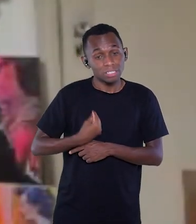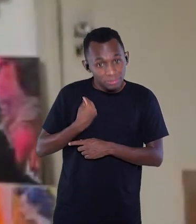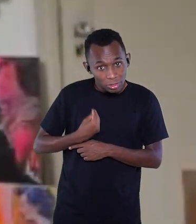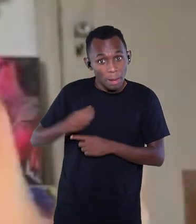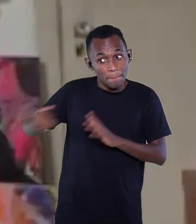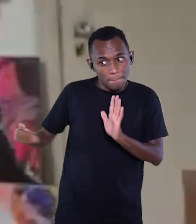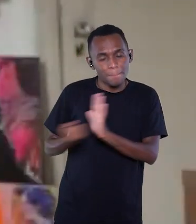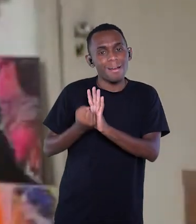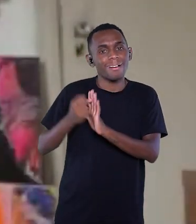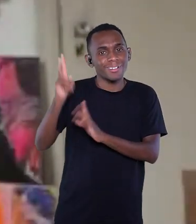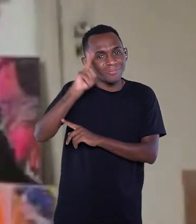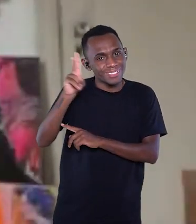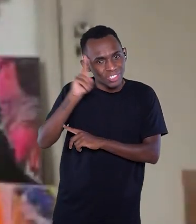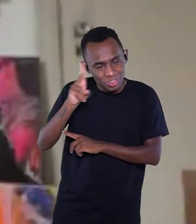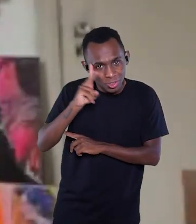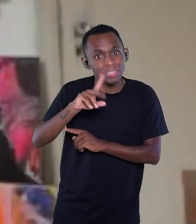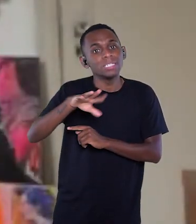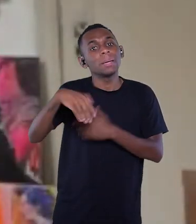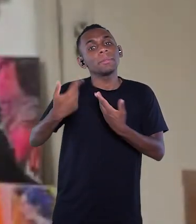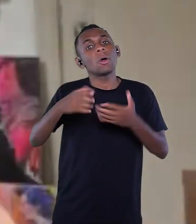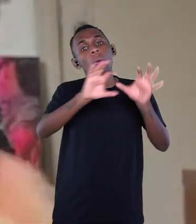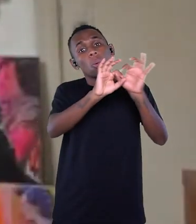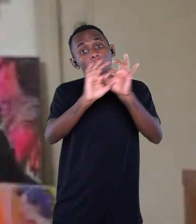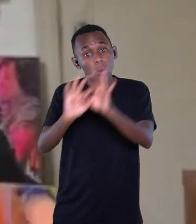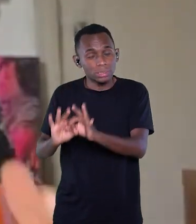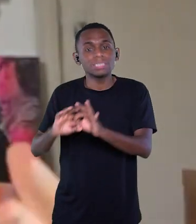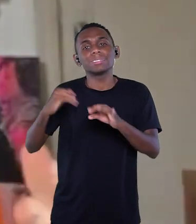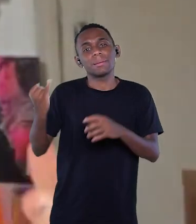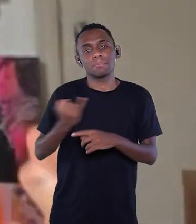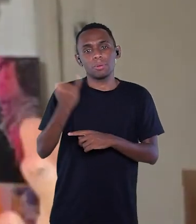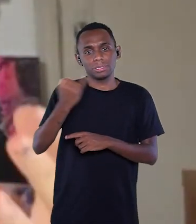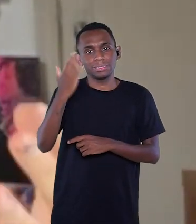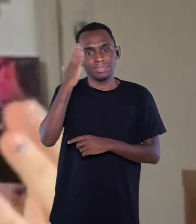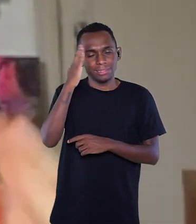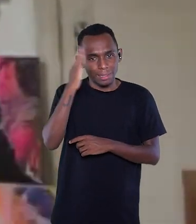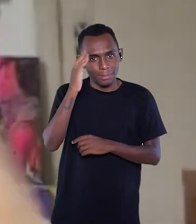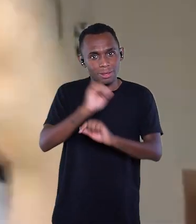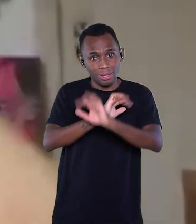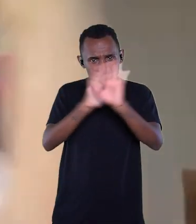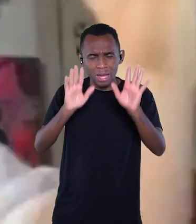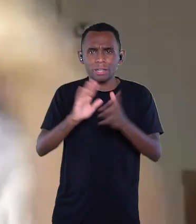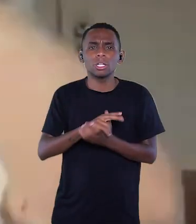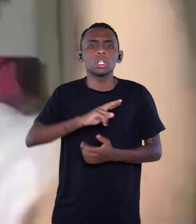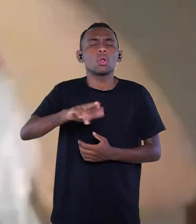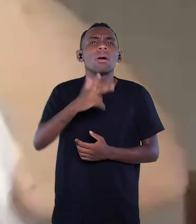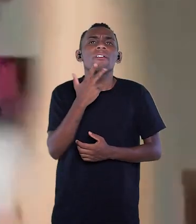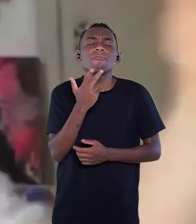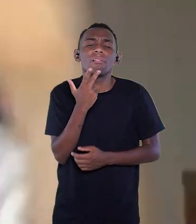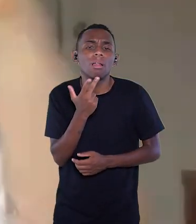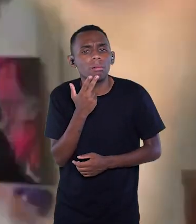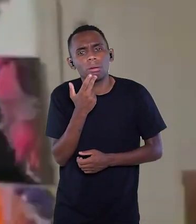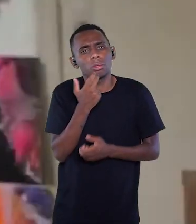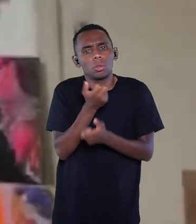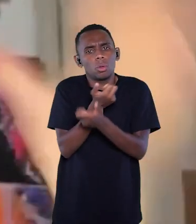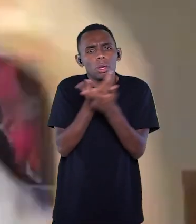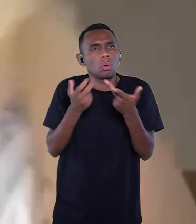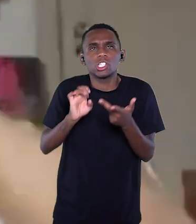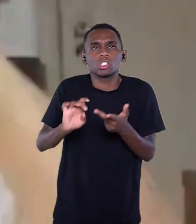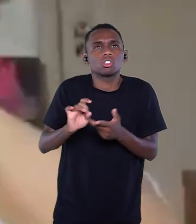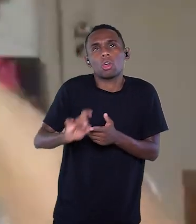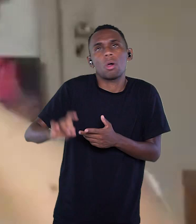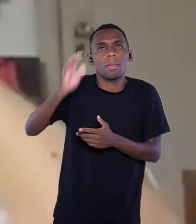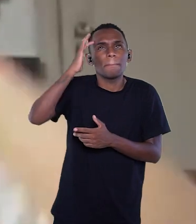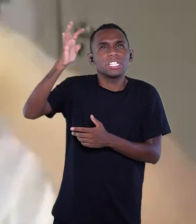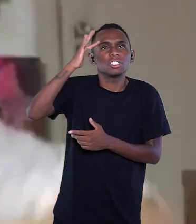na história, né? Então, o contexto importa. Assim. A gente não está falando sobre uma coisa só filosófica,